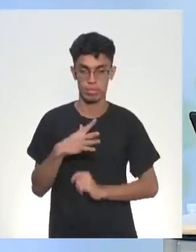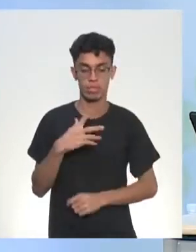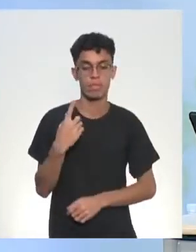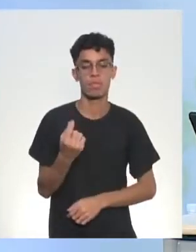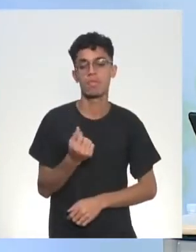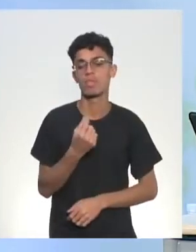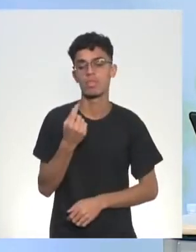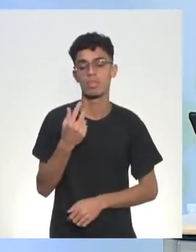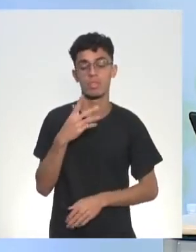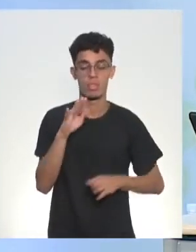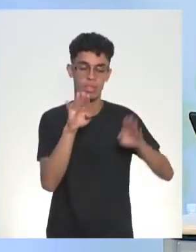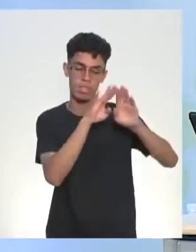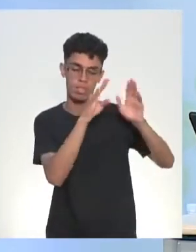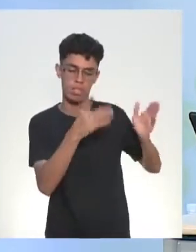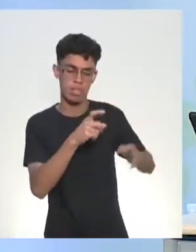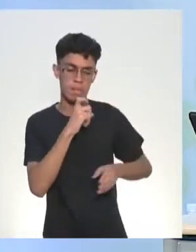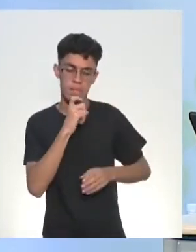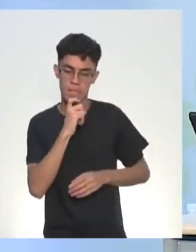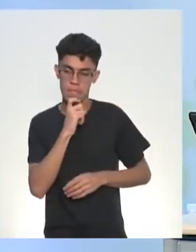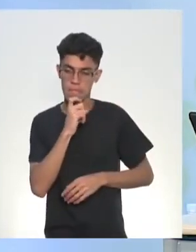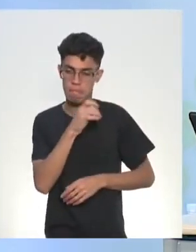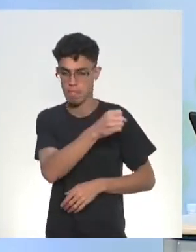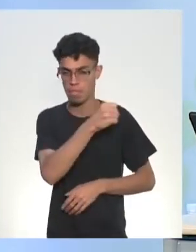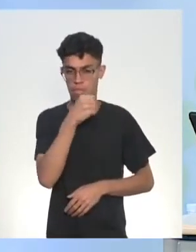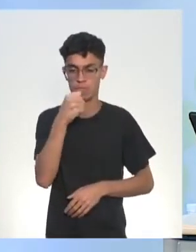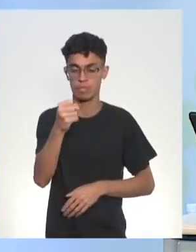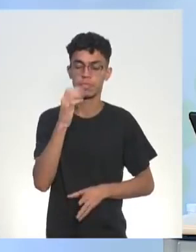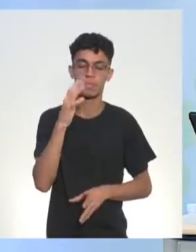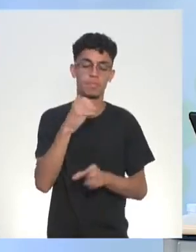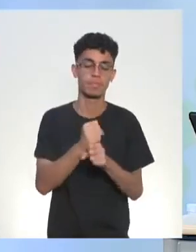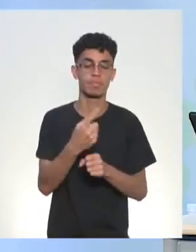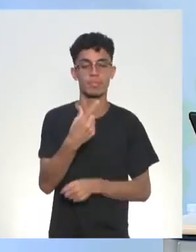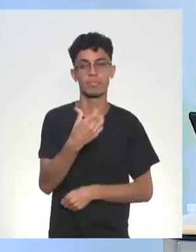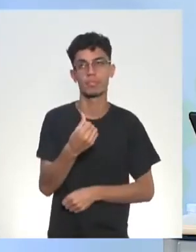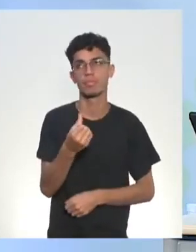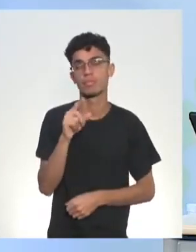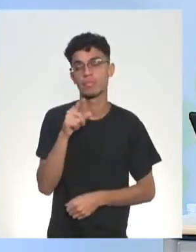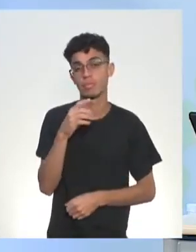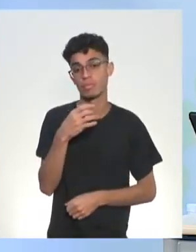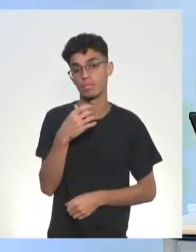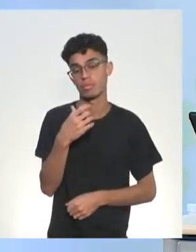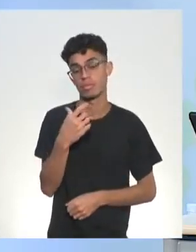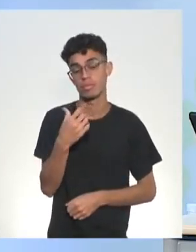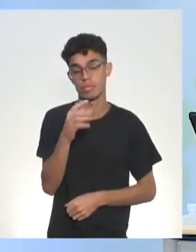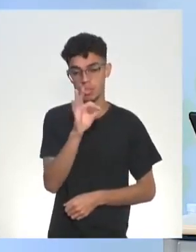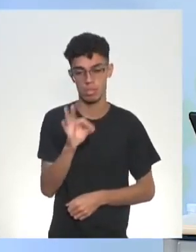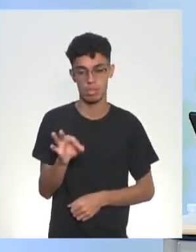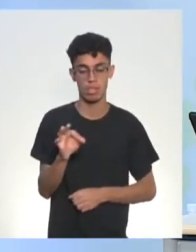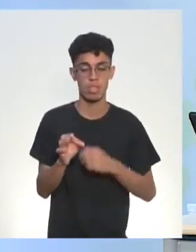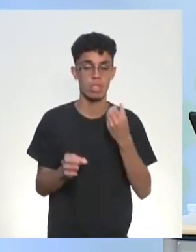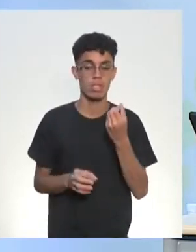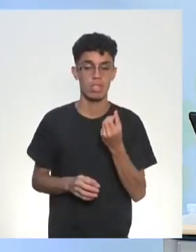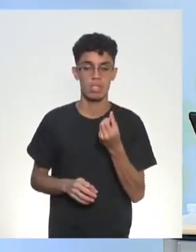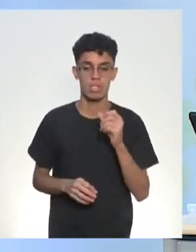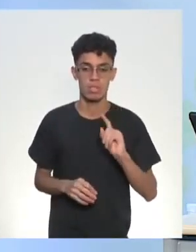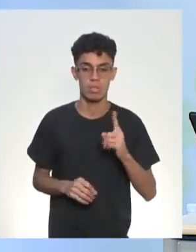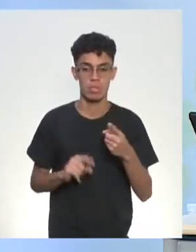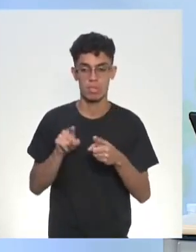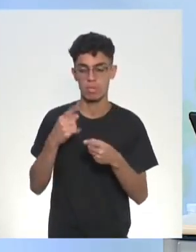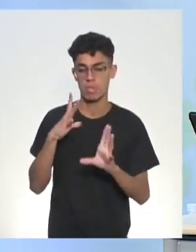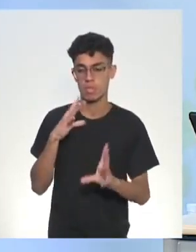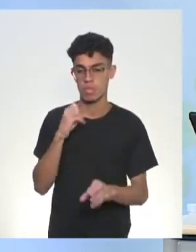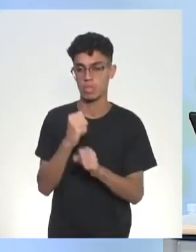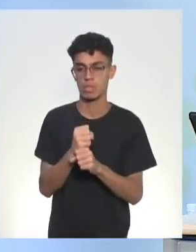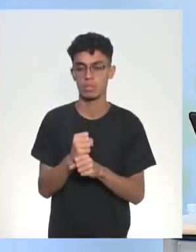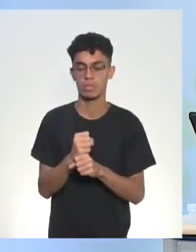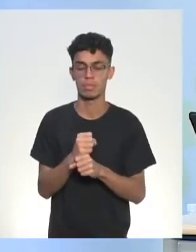geladeira, pagando a prazo, a perder de vista. Então, calcule 16% de 6.000 e depois some com os 6.000 e